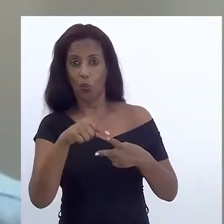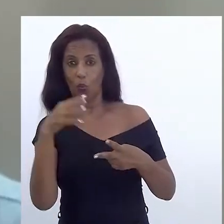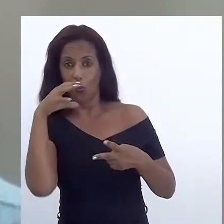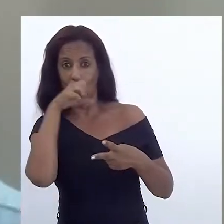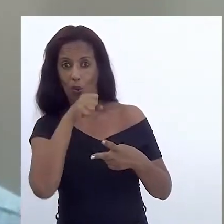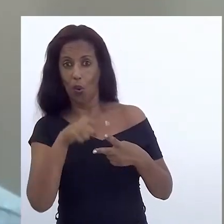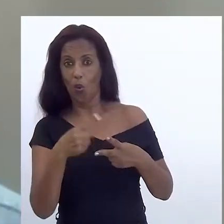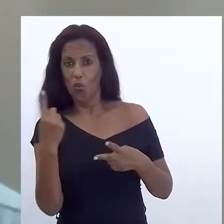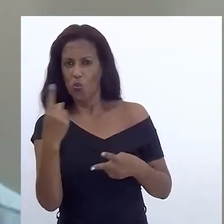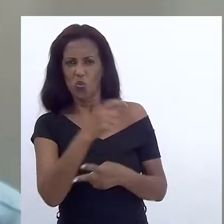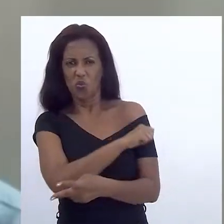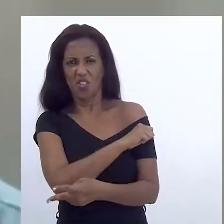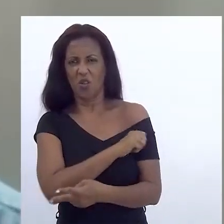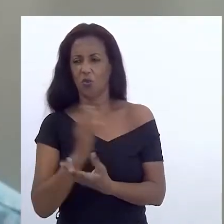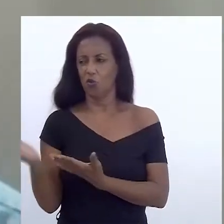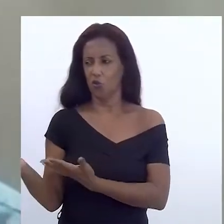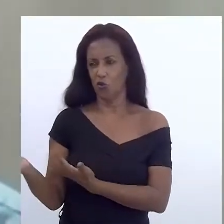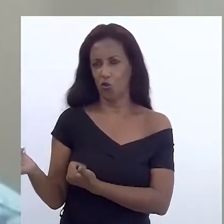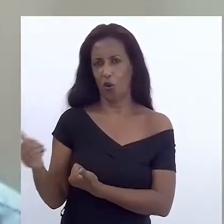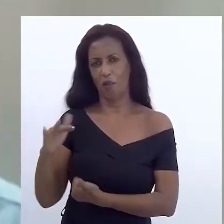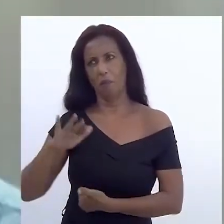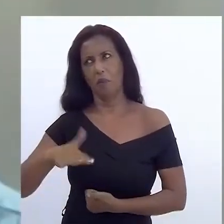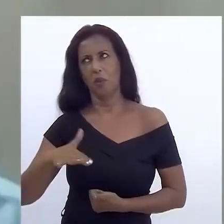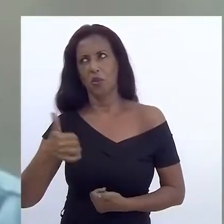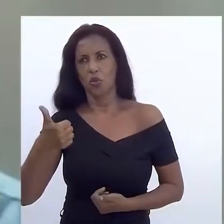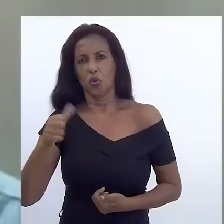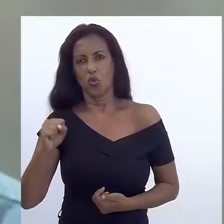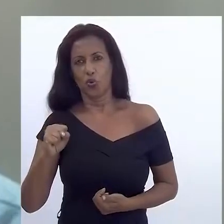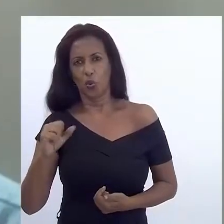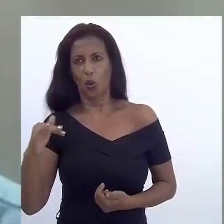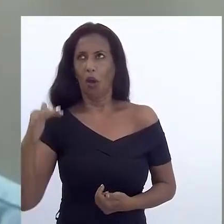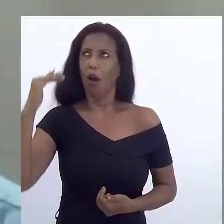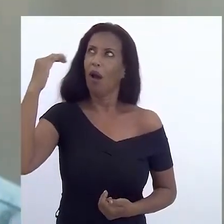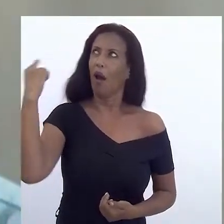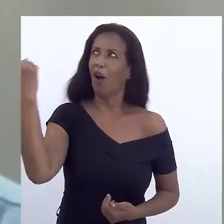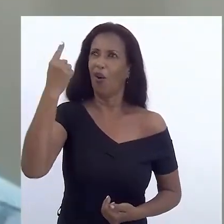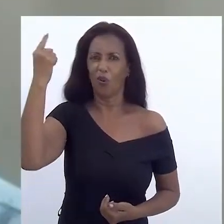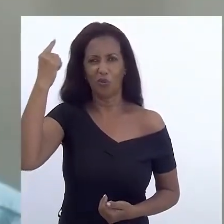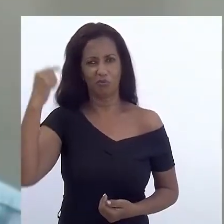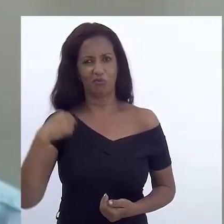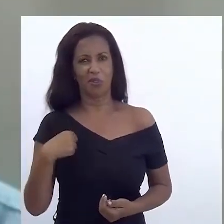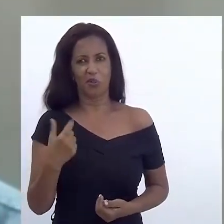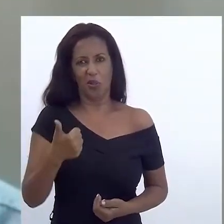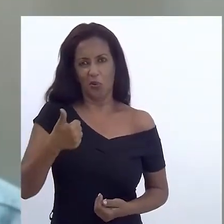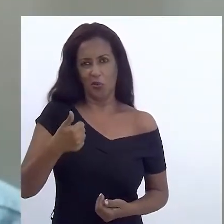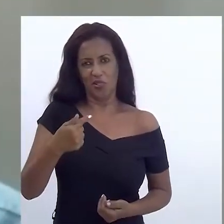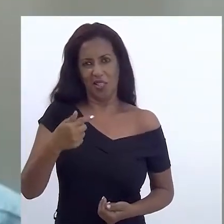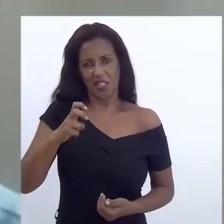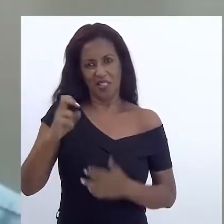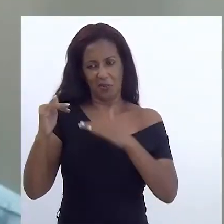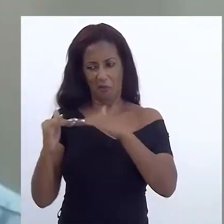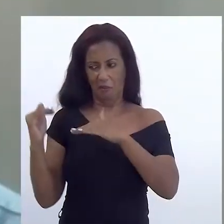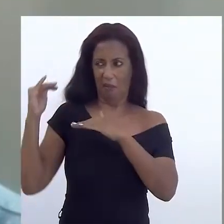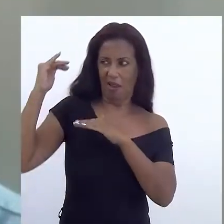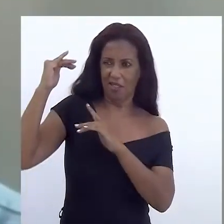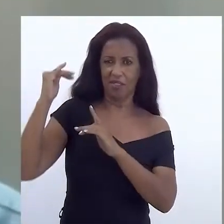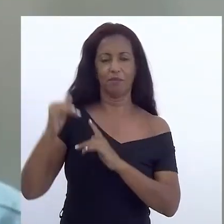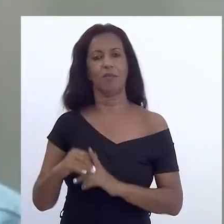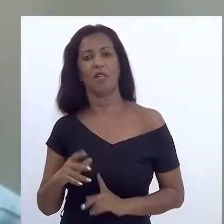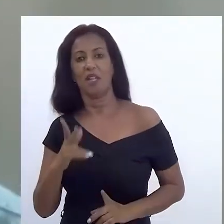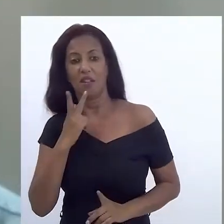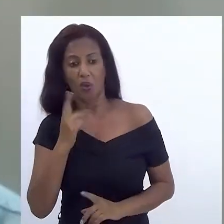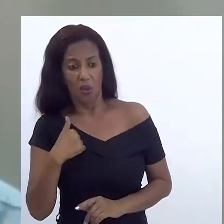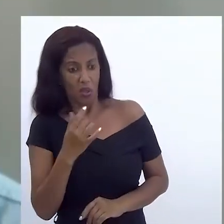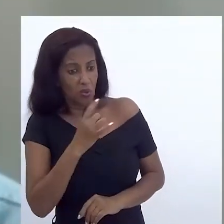por volta de 18 anos, enorme, mais alto do que eu tenho 1,75 m, ele bem mais alto, ele falou, olha, eu tenho medo de animais desde a